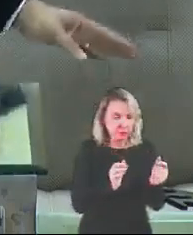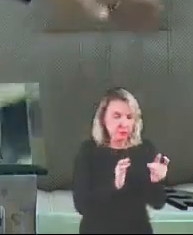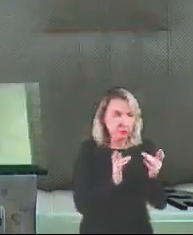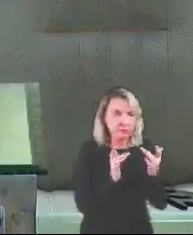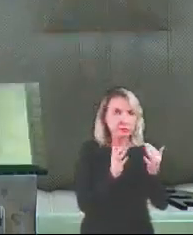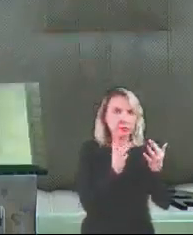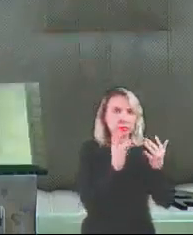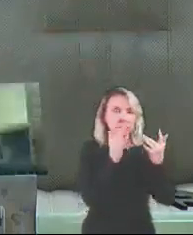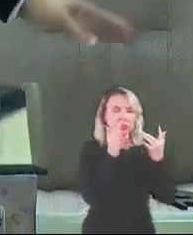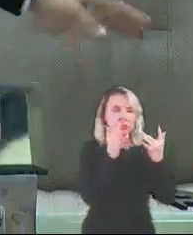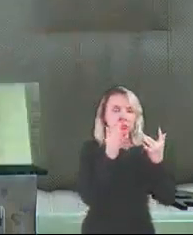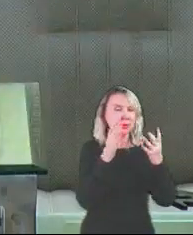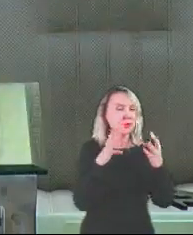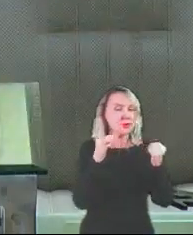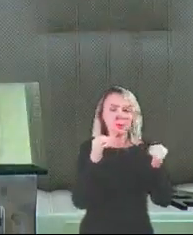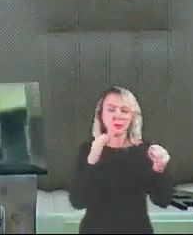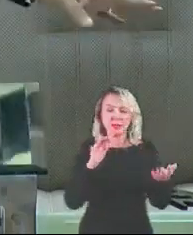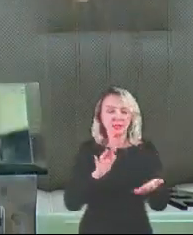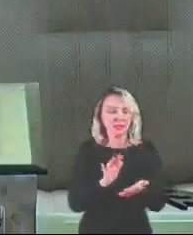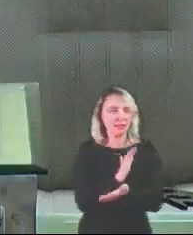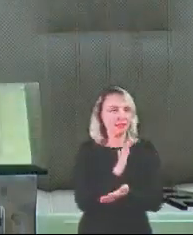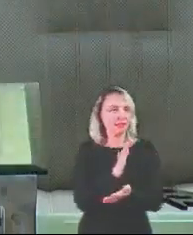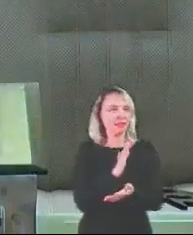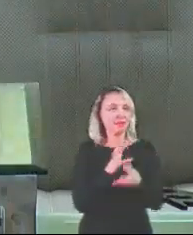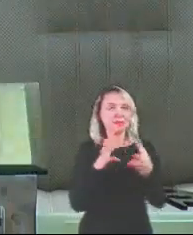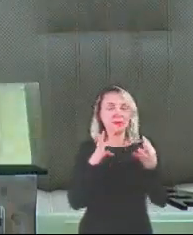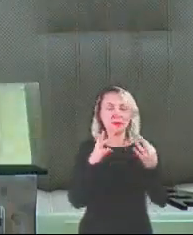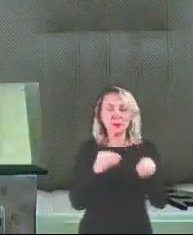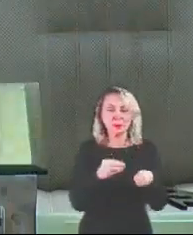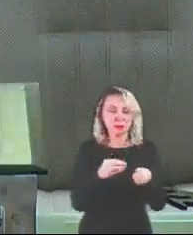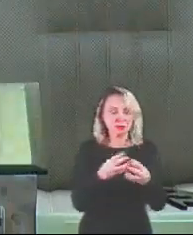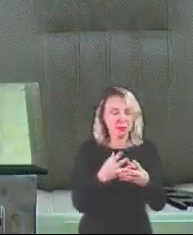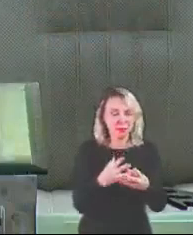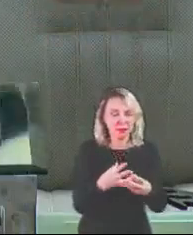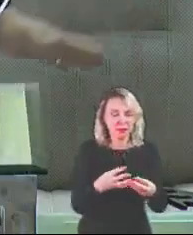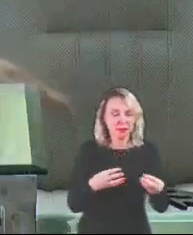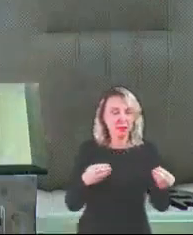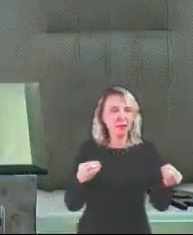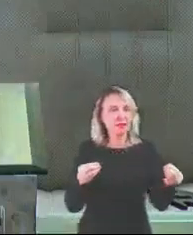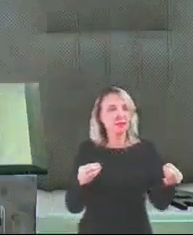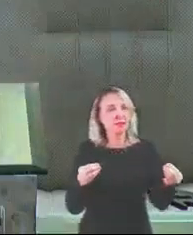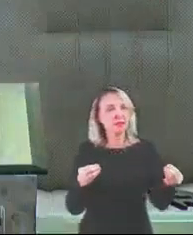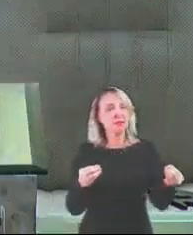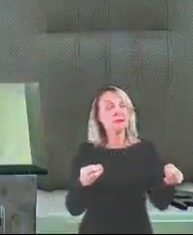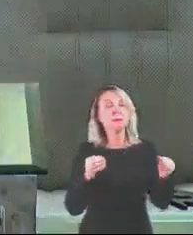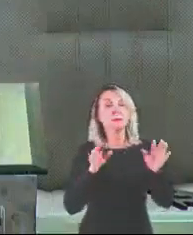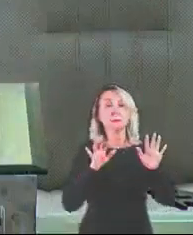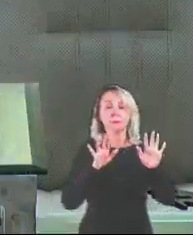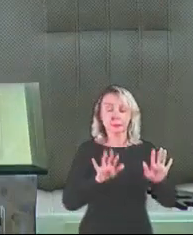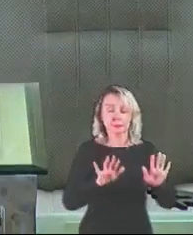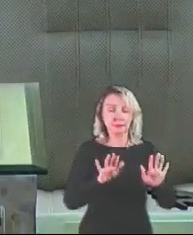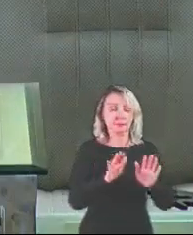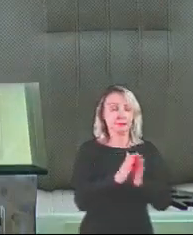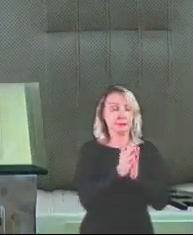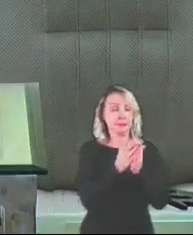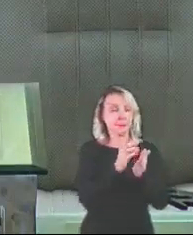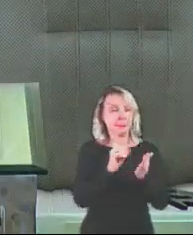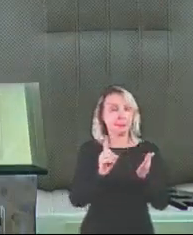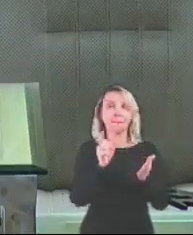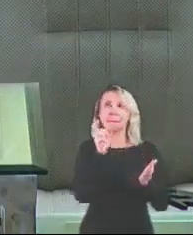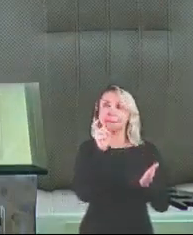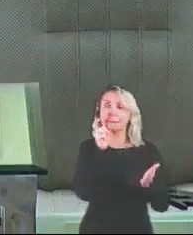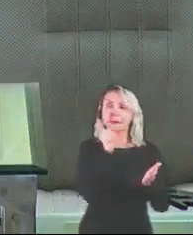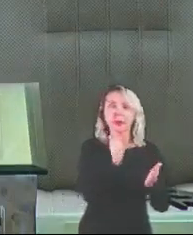envelhece, tudo acaba, tudo fenece, tudo perde o seu vigor, mas a palavra do Senhor